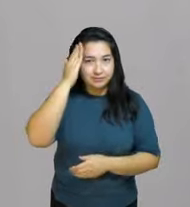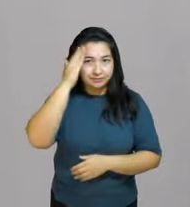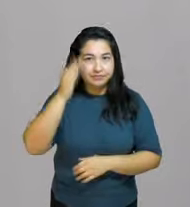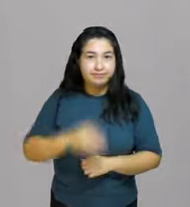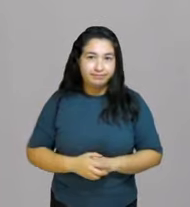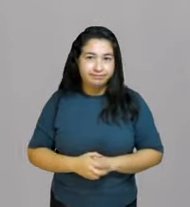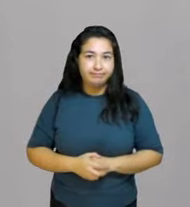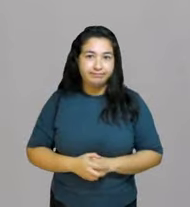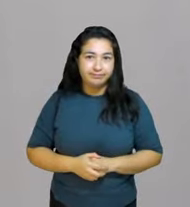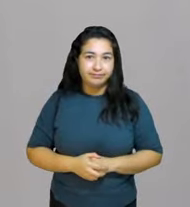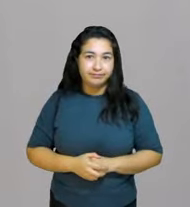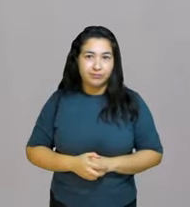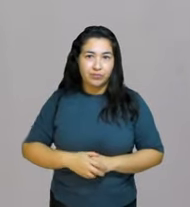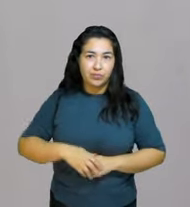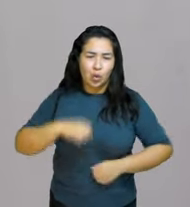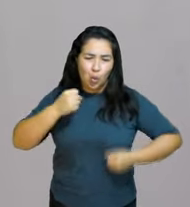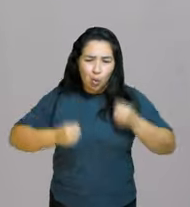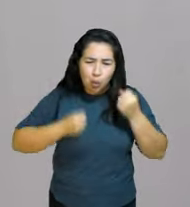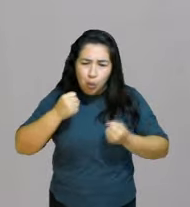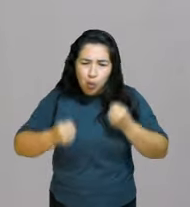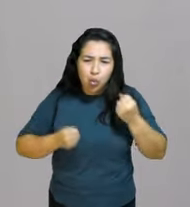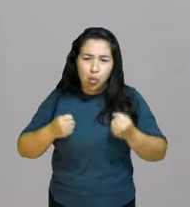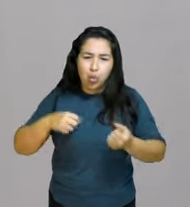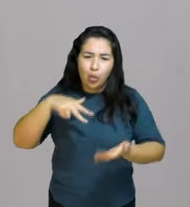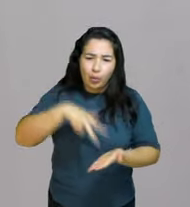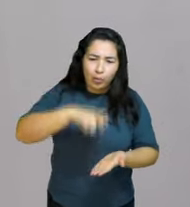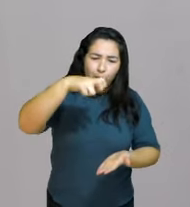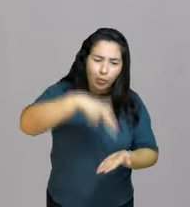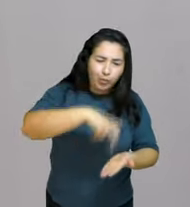saltar, arremessar, faz parte da natureza humana.